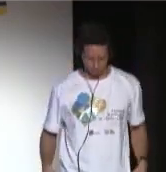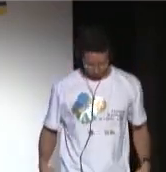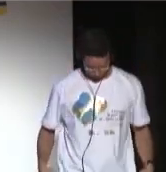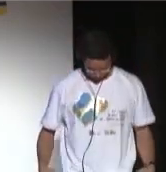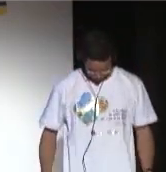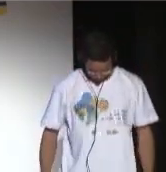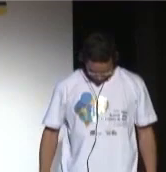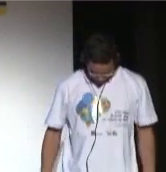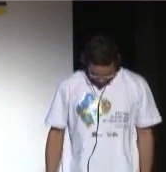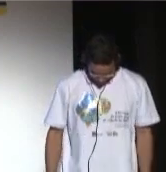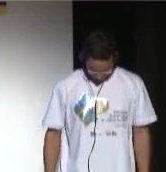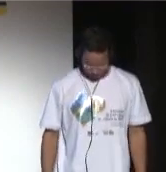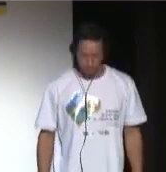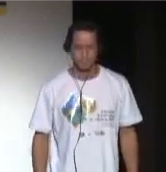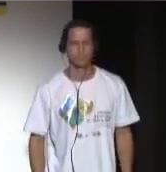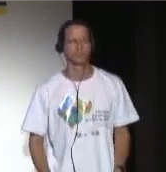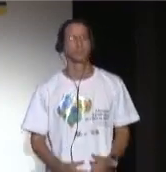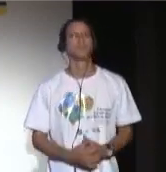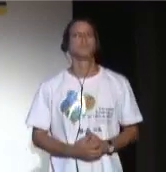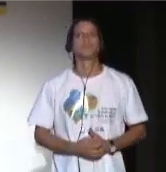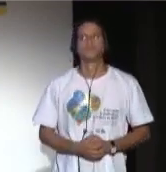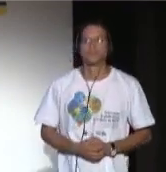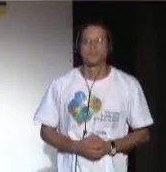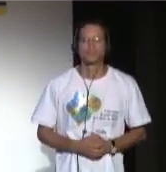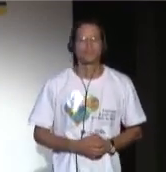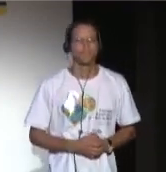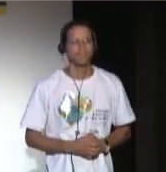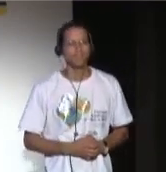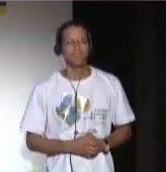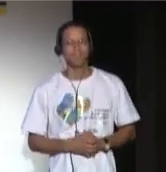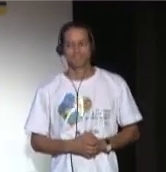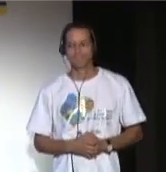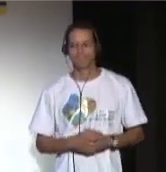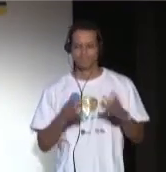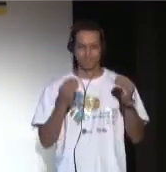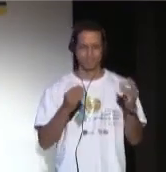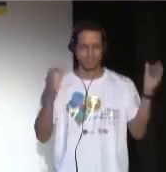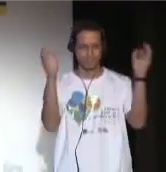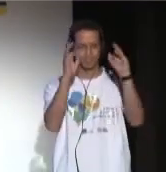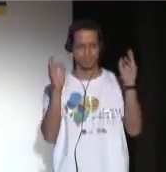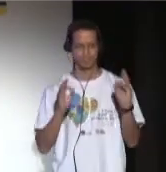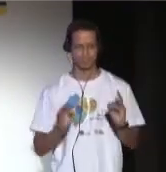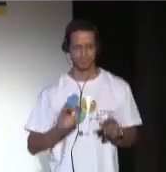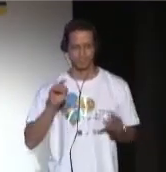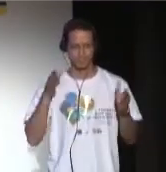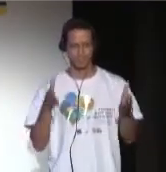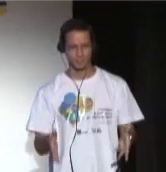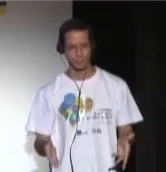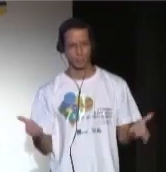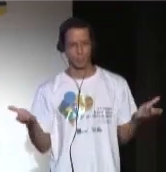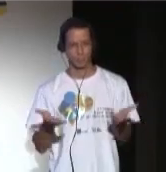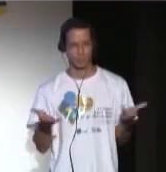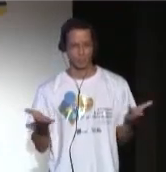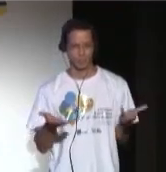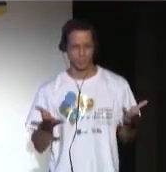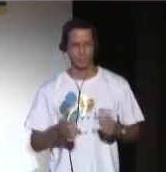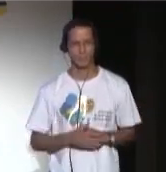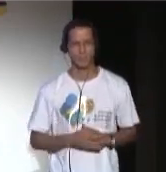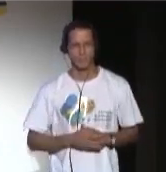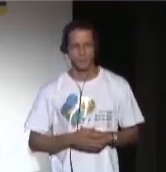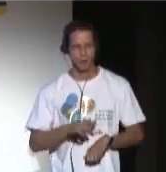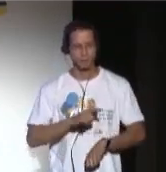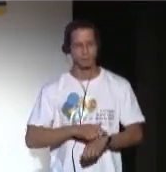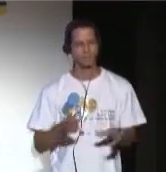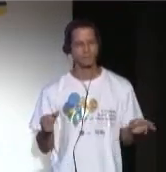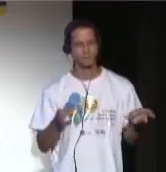Well, I am so excited to... Eu sou muito feliz de estar aqui hoje. Esse aqui é um momento